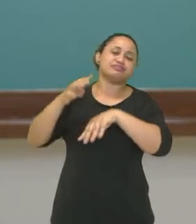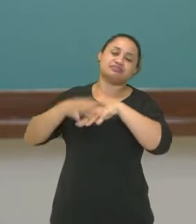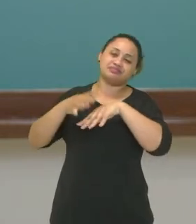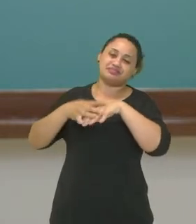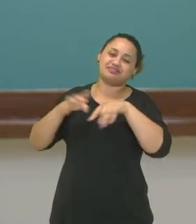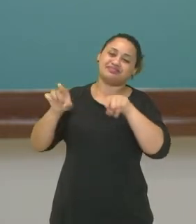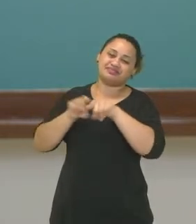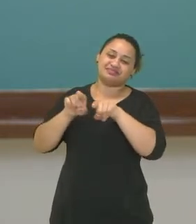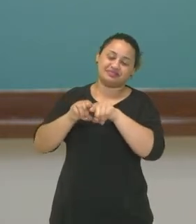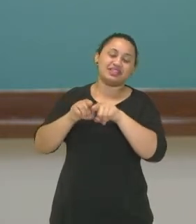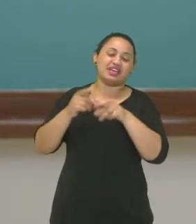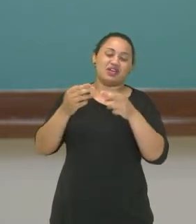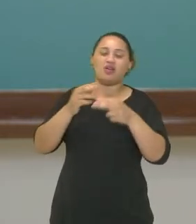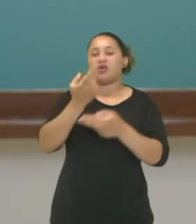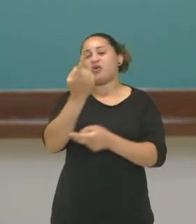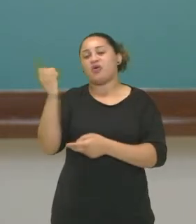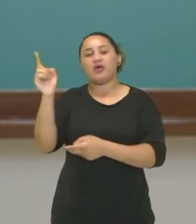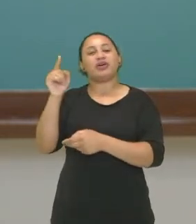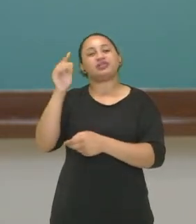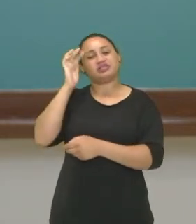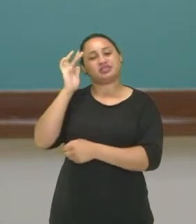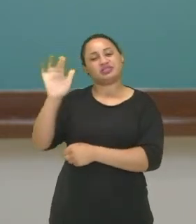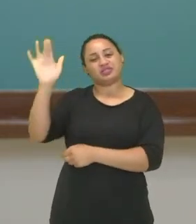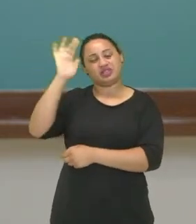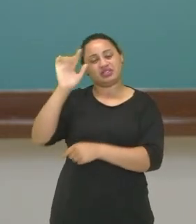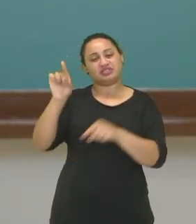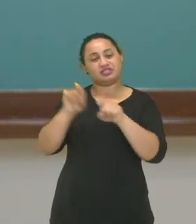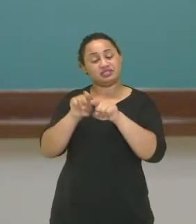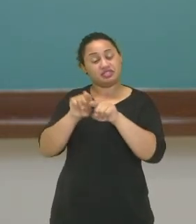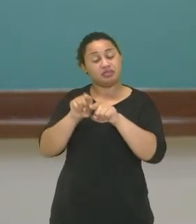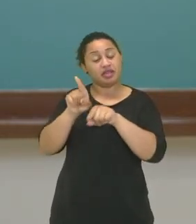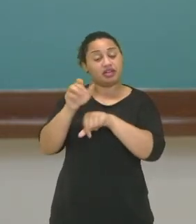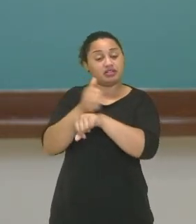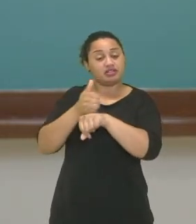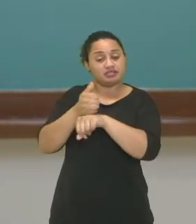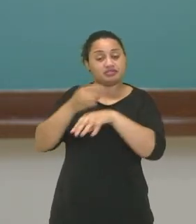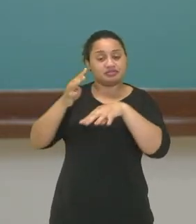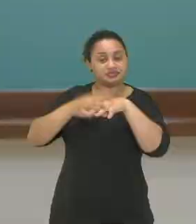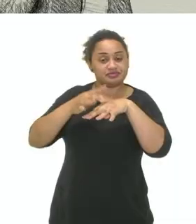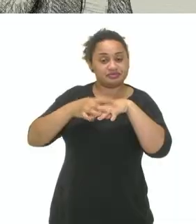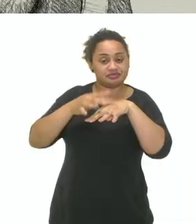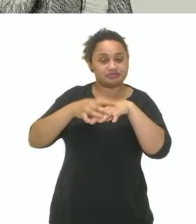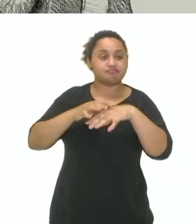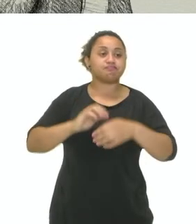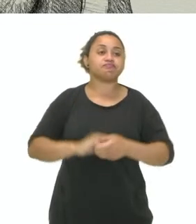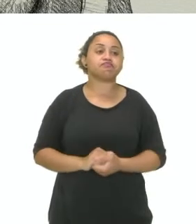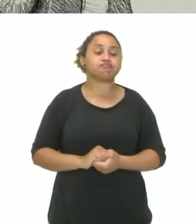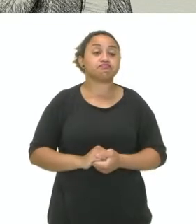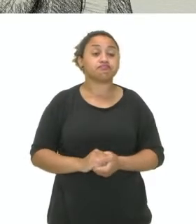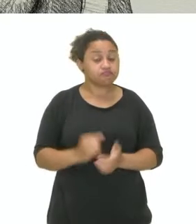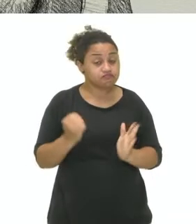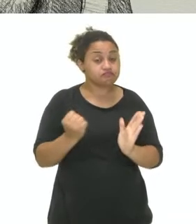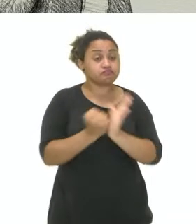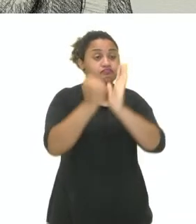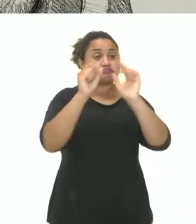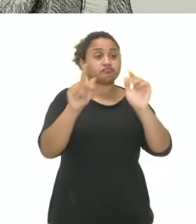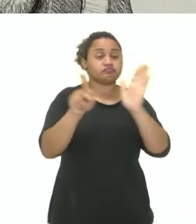como muitos outros filósofos, que também eram matemáticos. Uma marca da modernidade,